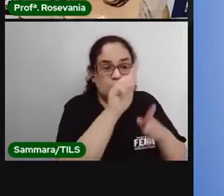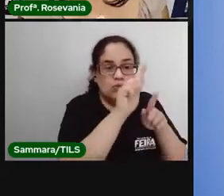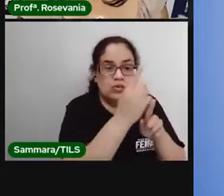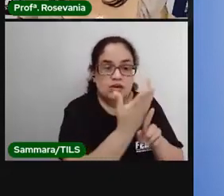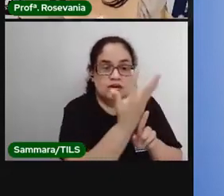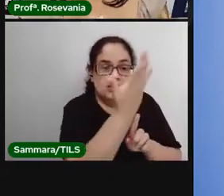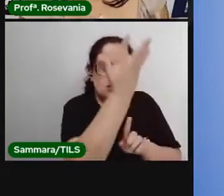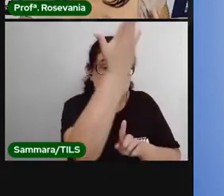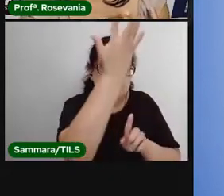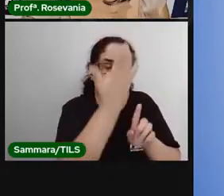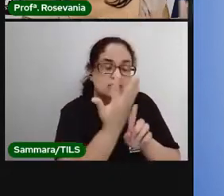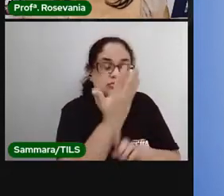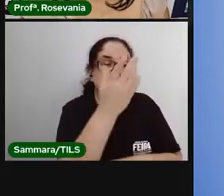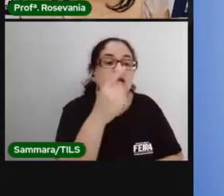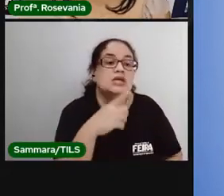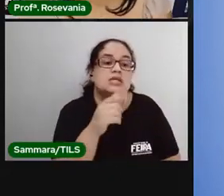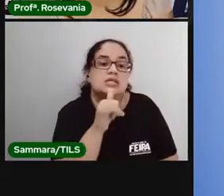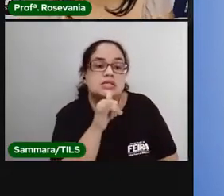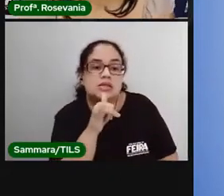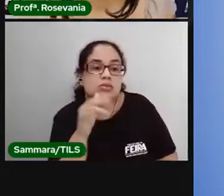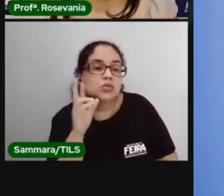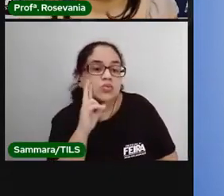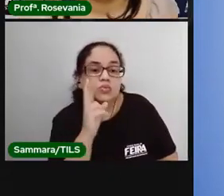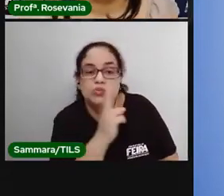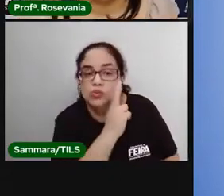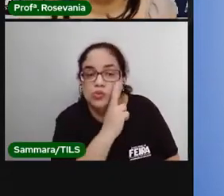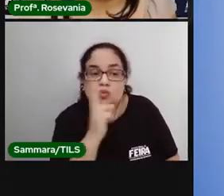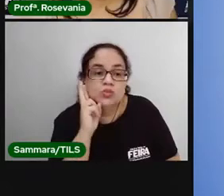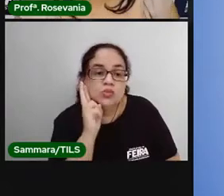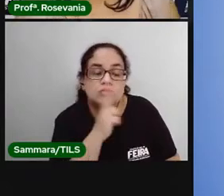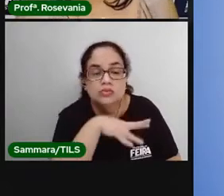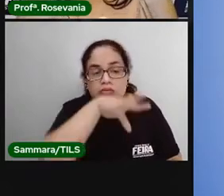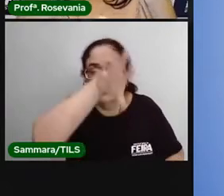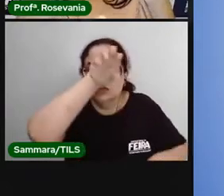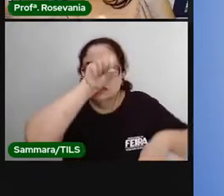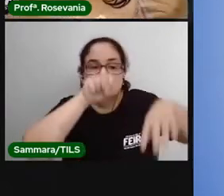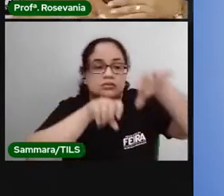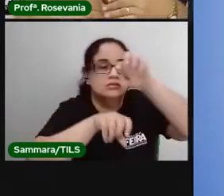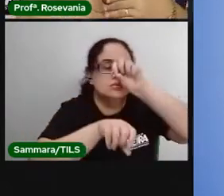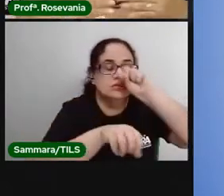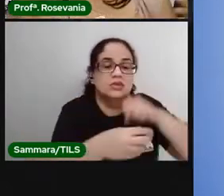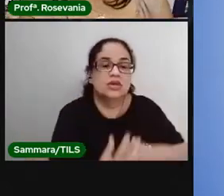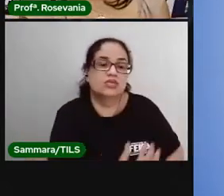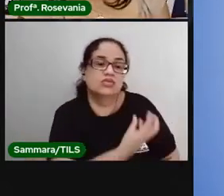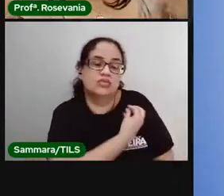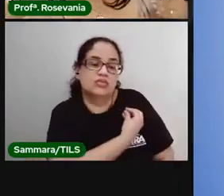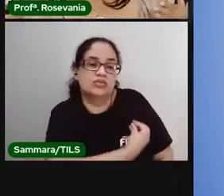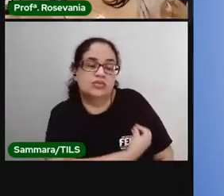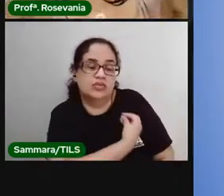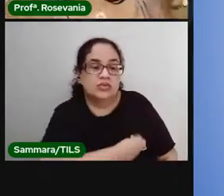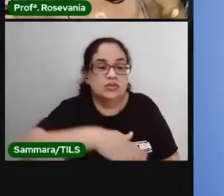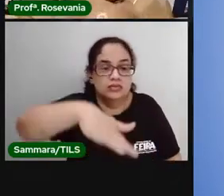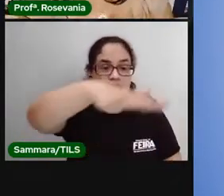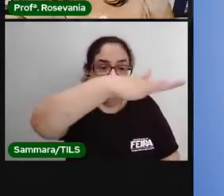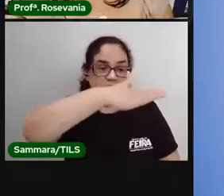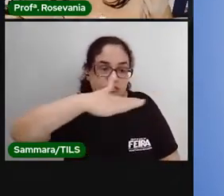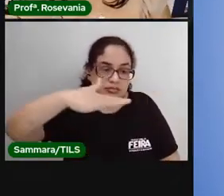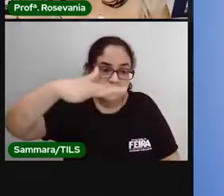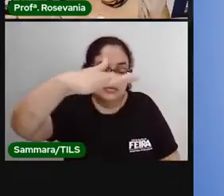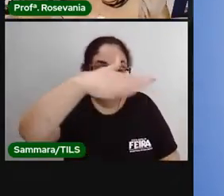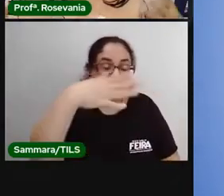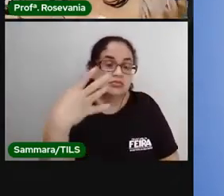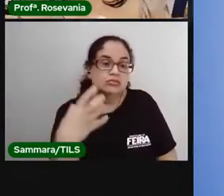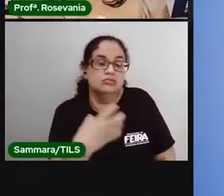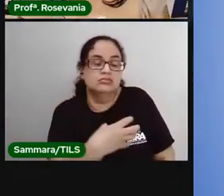num restaurante, né, que tem uma série de cheiros ali, eu também vou viver aquele espaço ali,